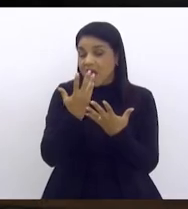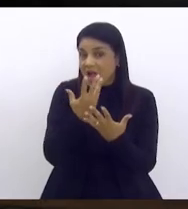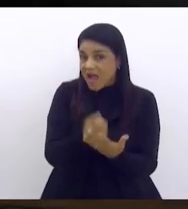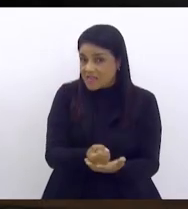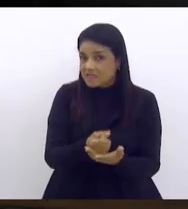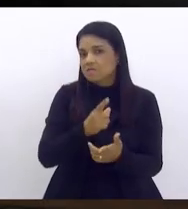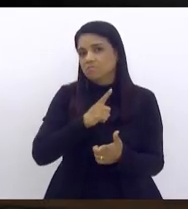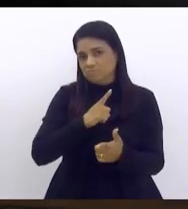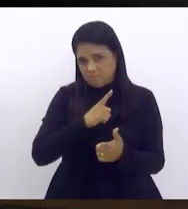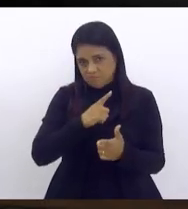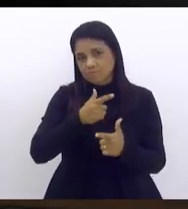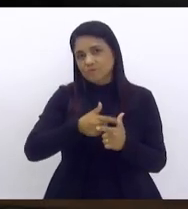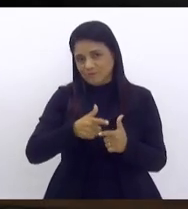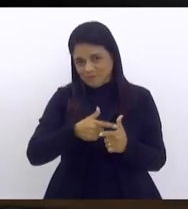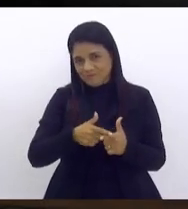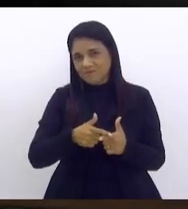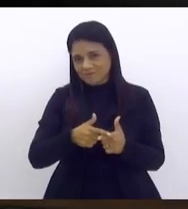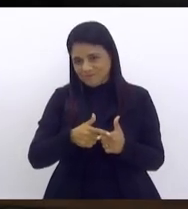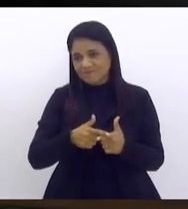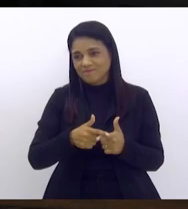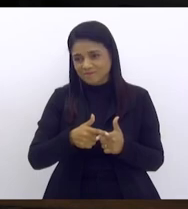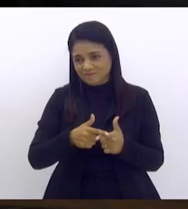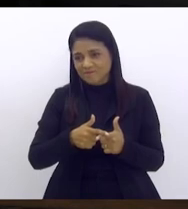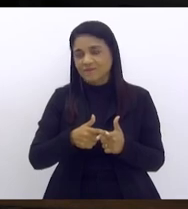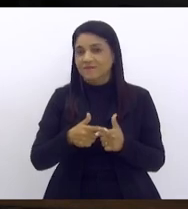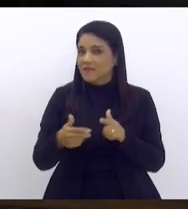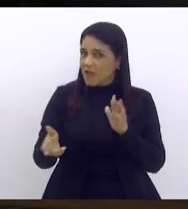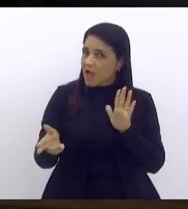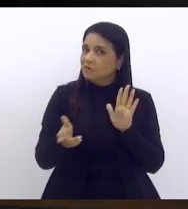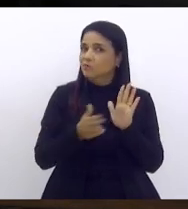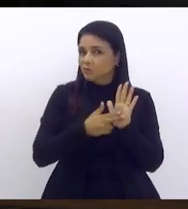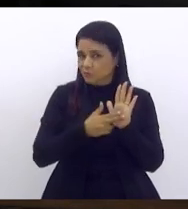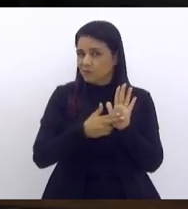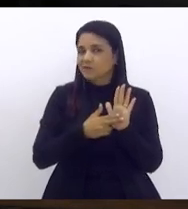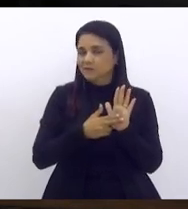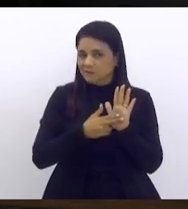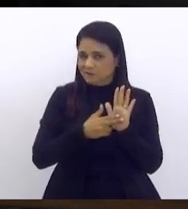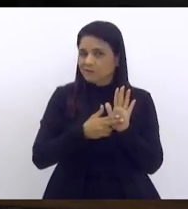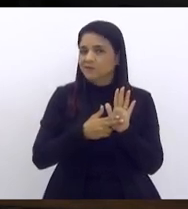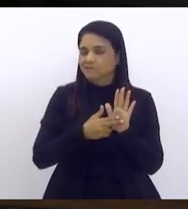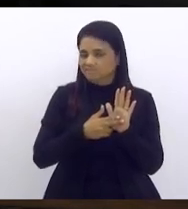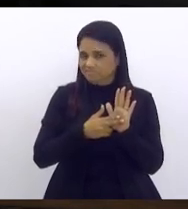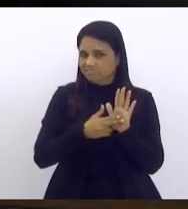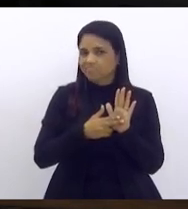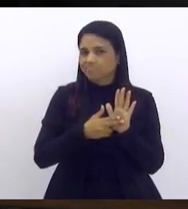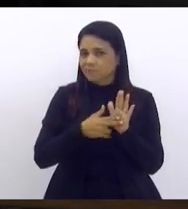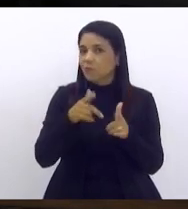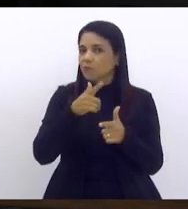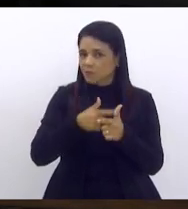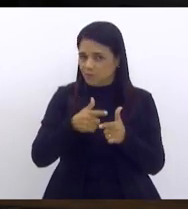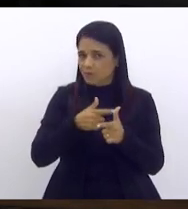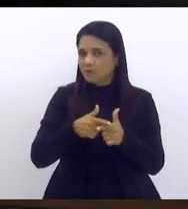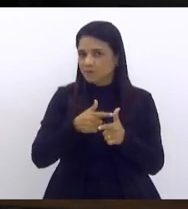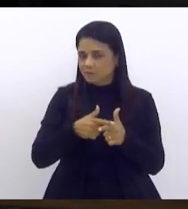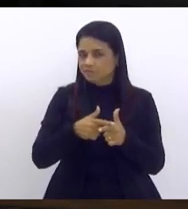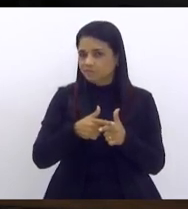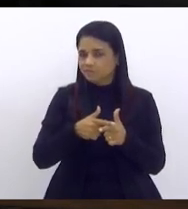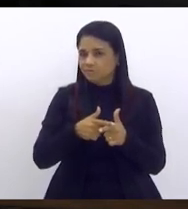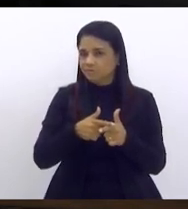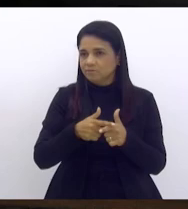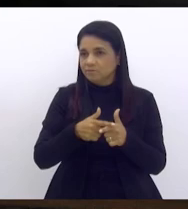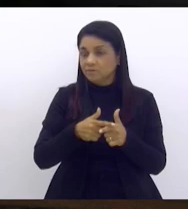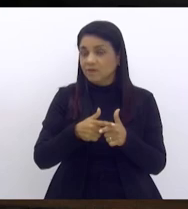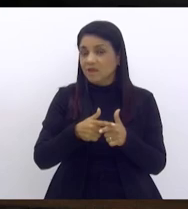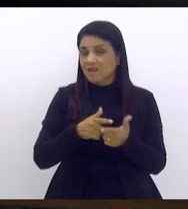existe. É o primeiro passo. É preciso admitir que existe um problema. Porque muitos